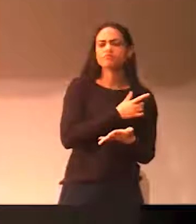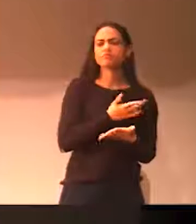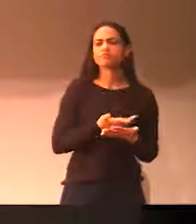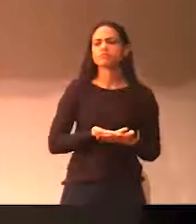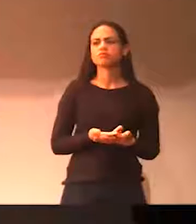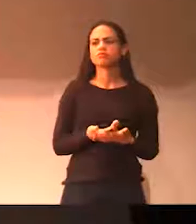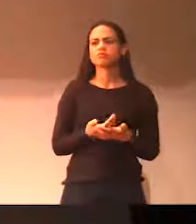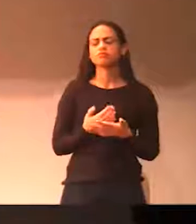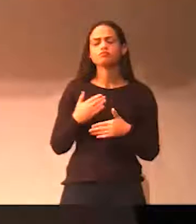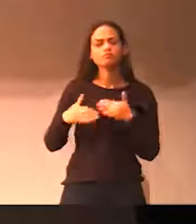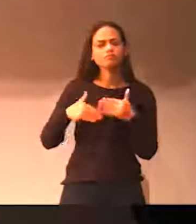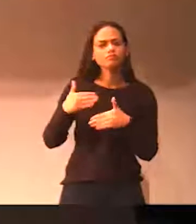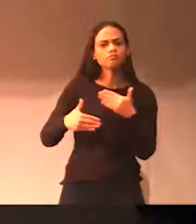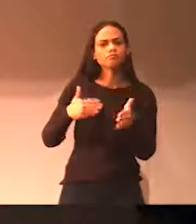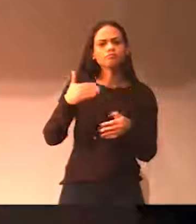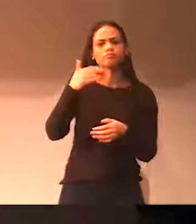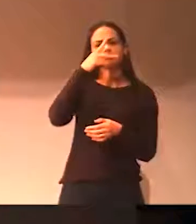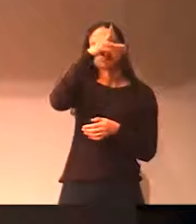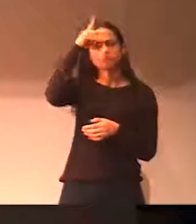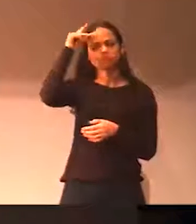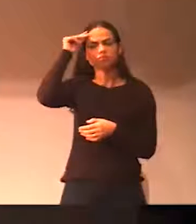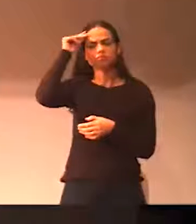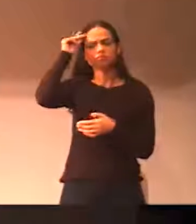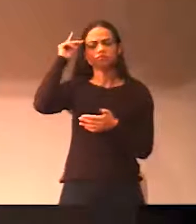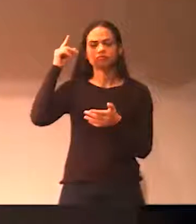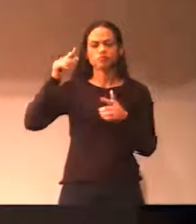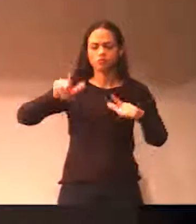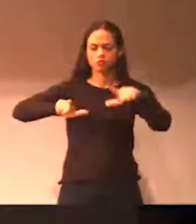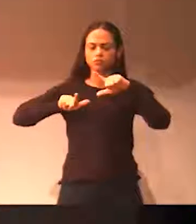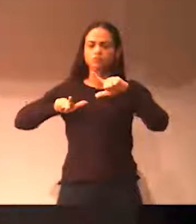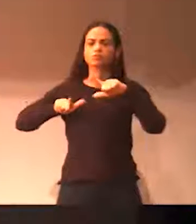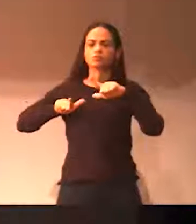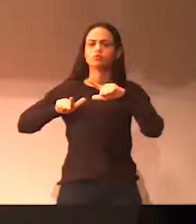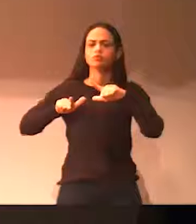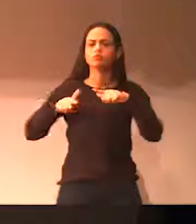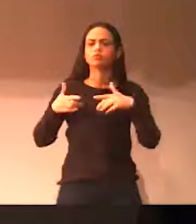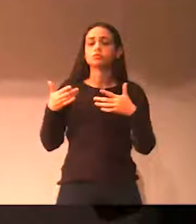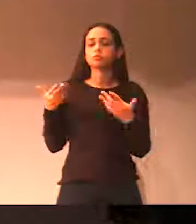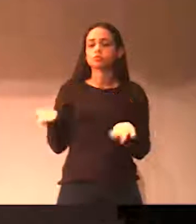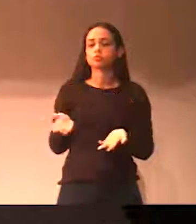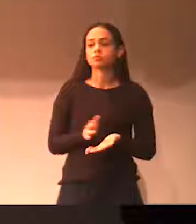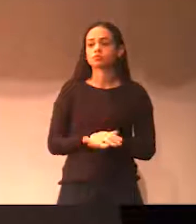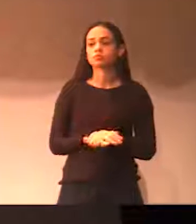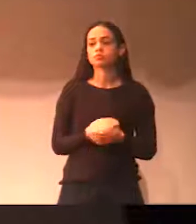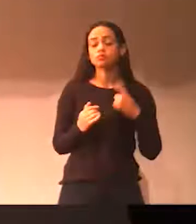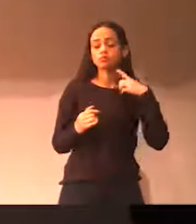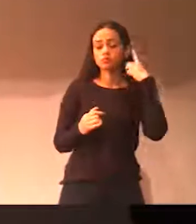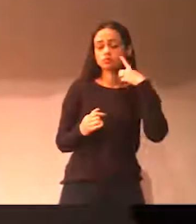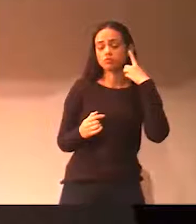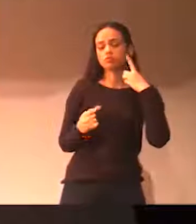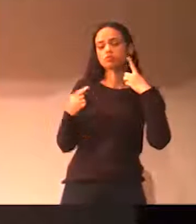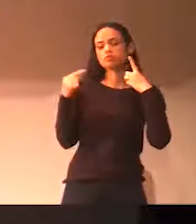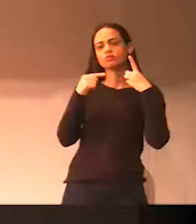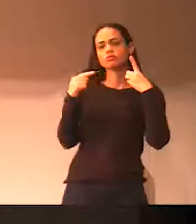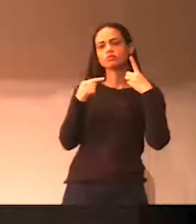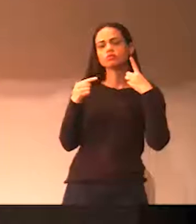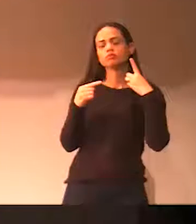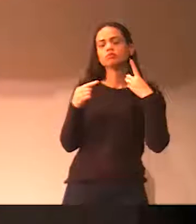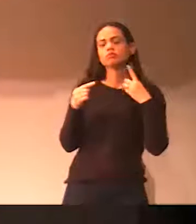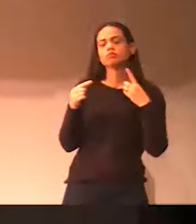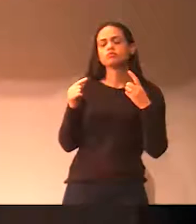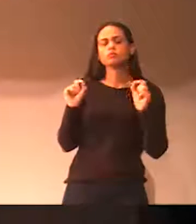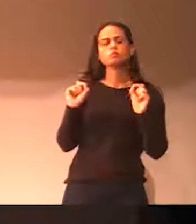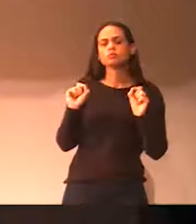a intimação. Para mim, aquilo mostra claramente, ele quis fazer uma demonstração de força, para mim foi uma demonstração de